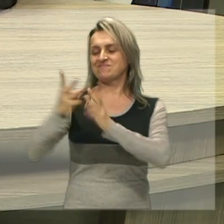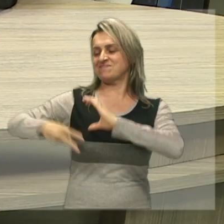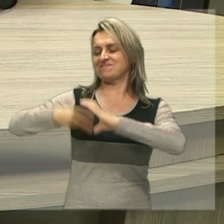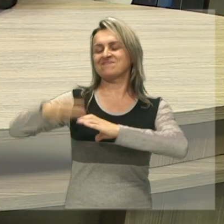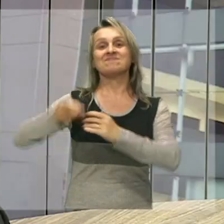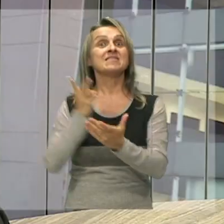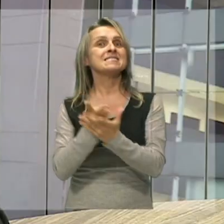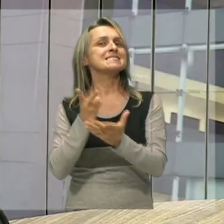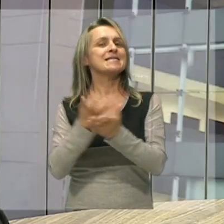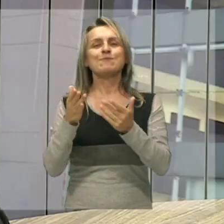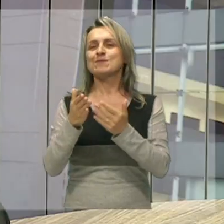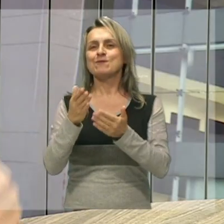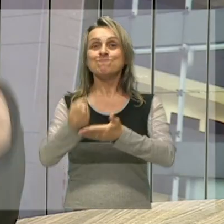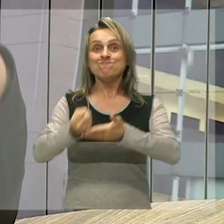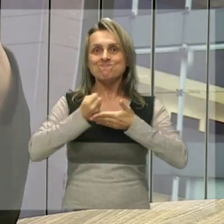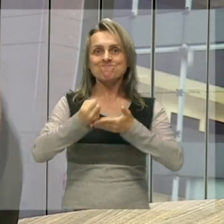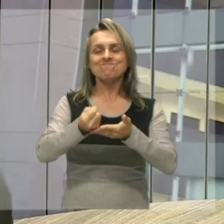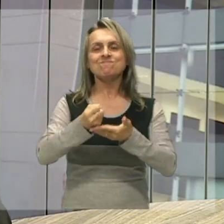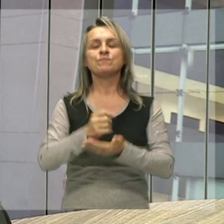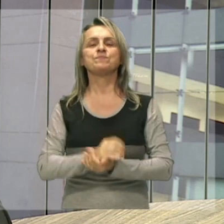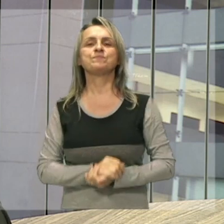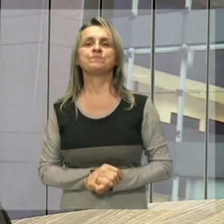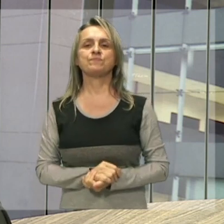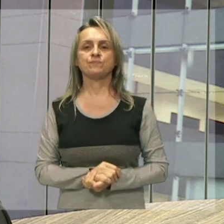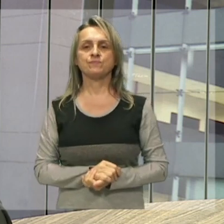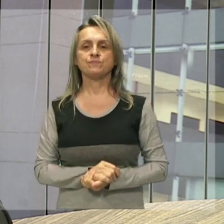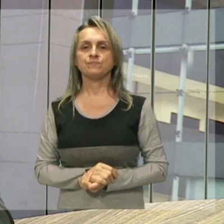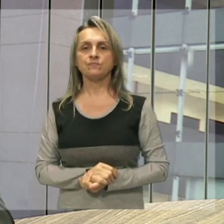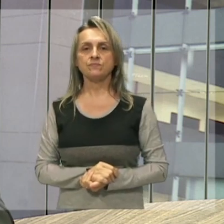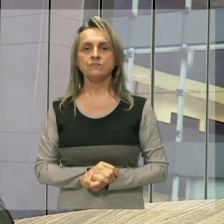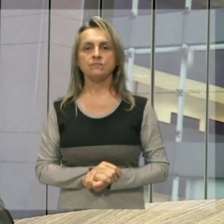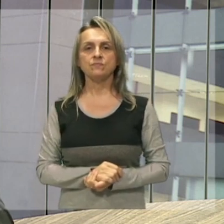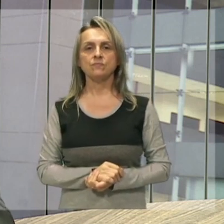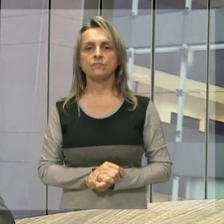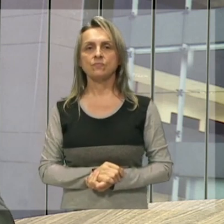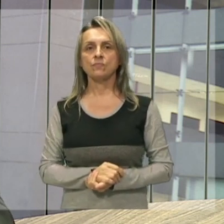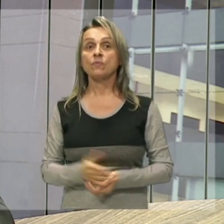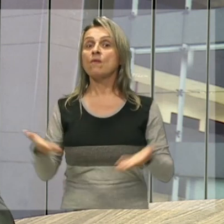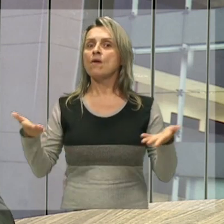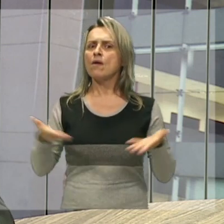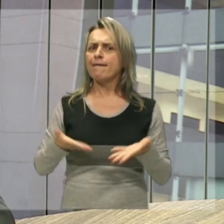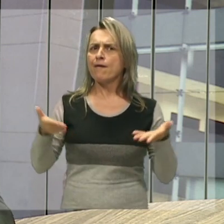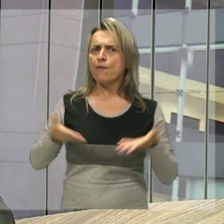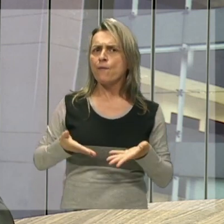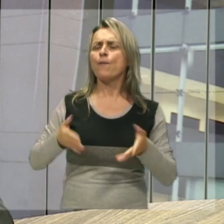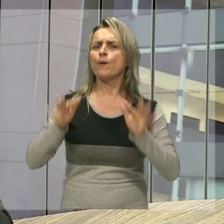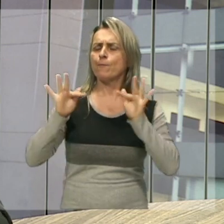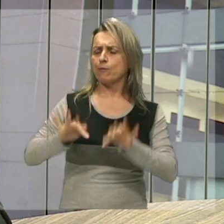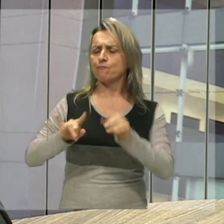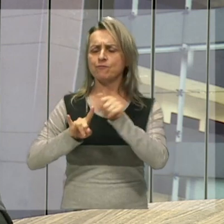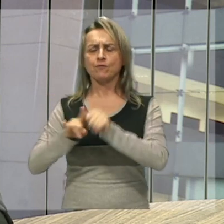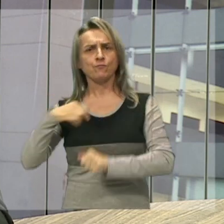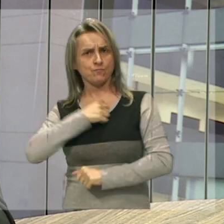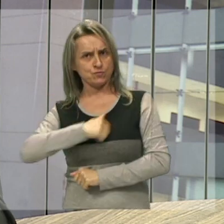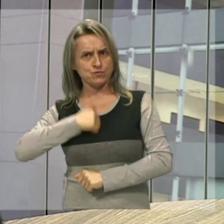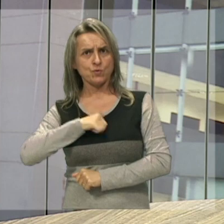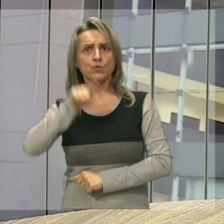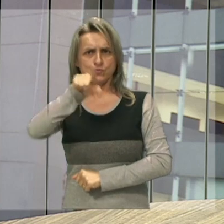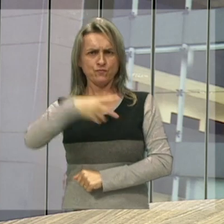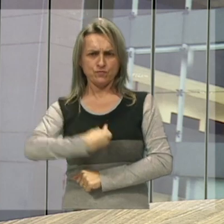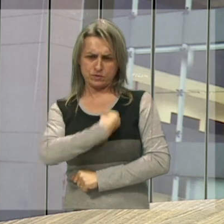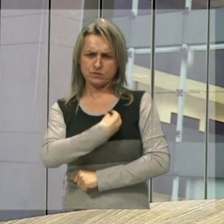tempo, agora durante o mês de agosto, no finalzinho já do mês de agosto, você esteve aqui na Câmara de Vereadores, usou a tribuna para falar